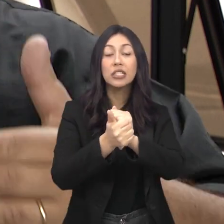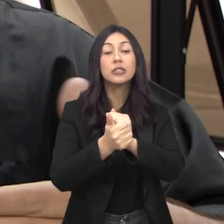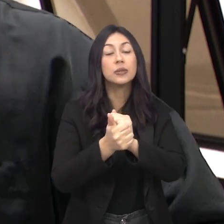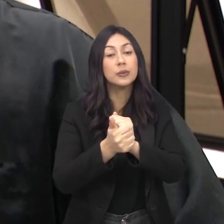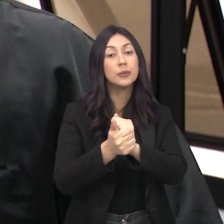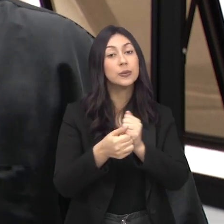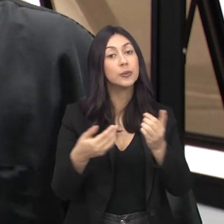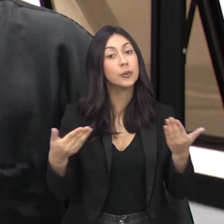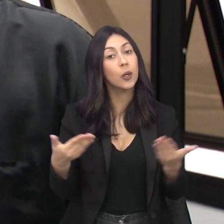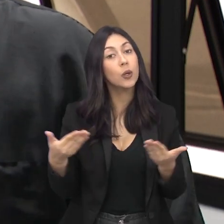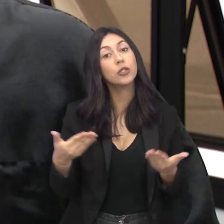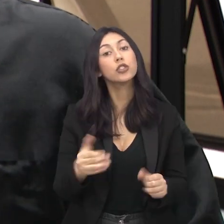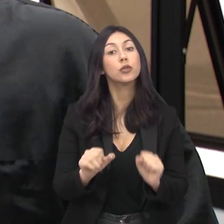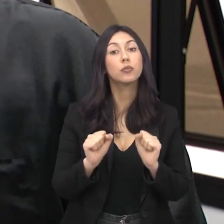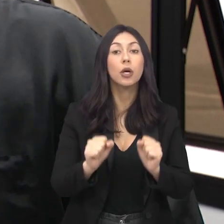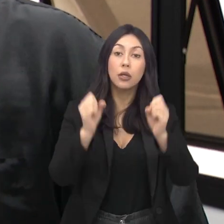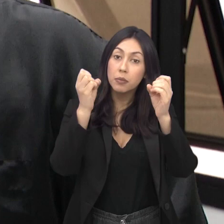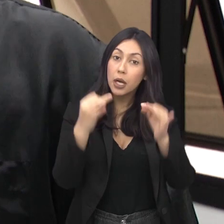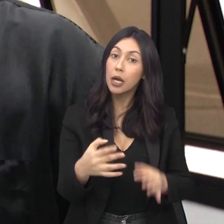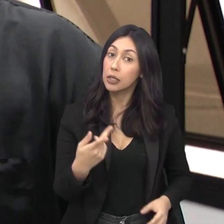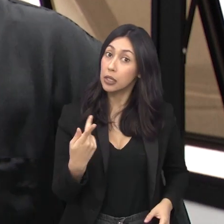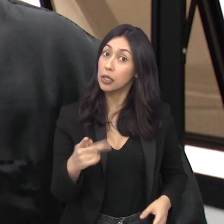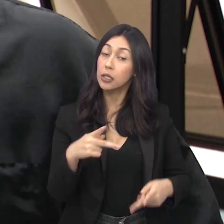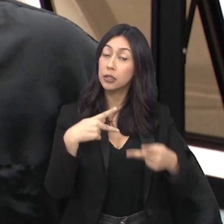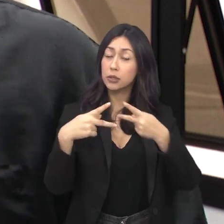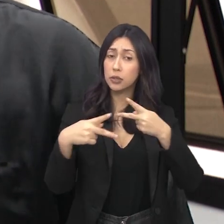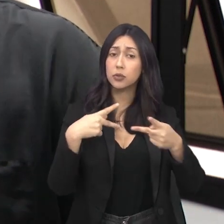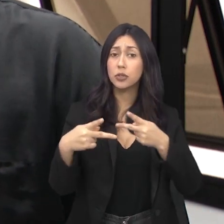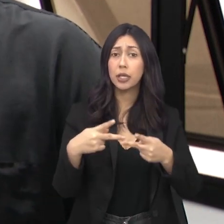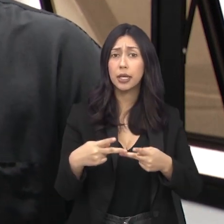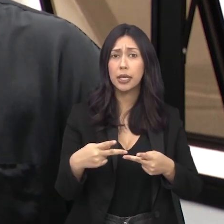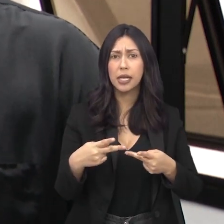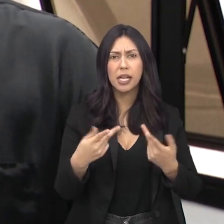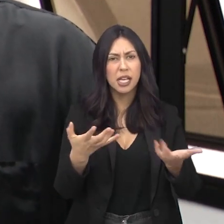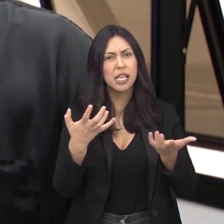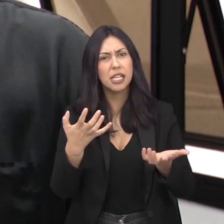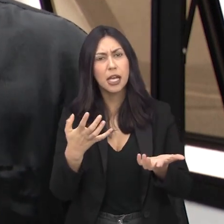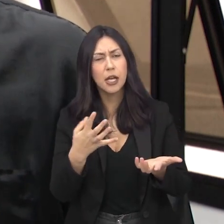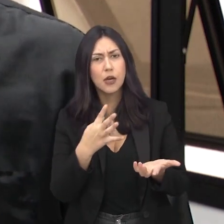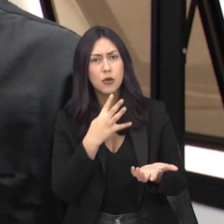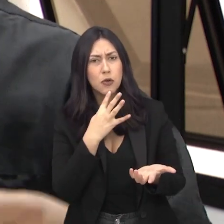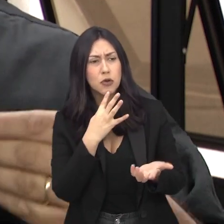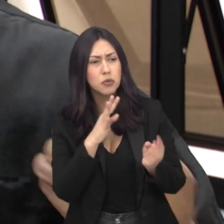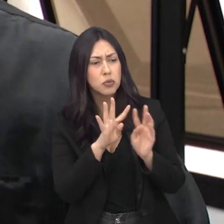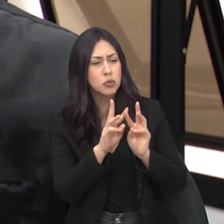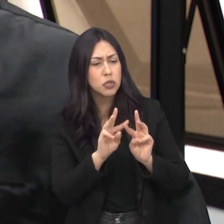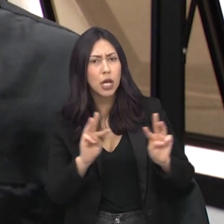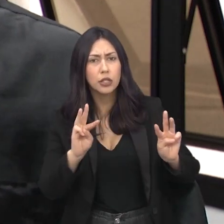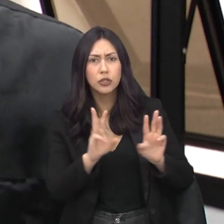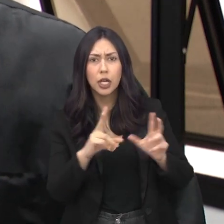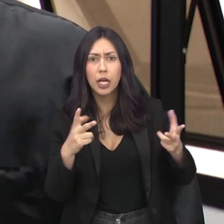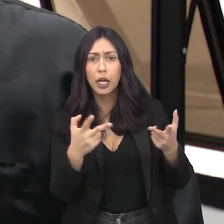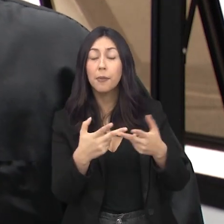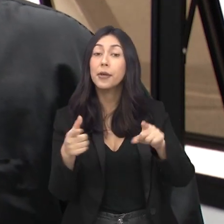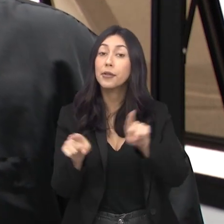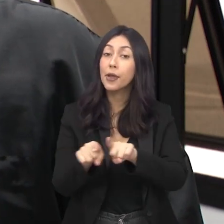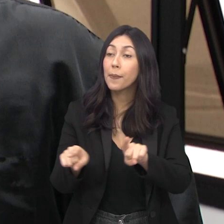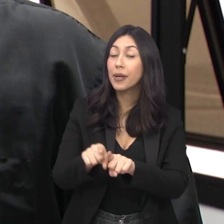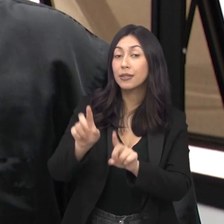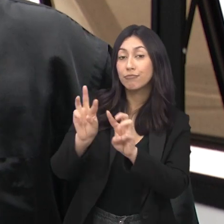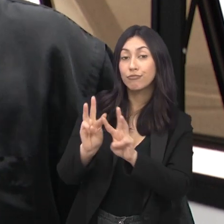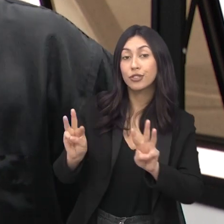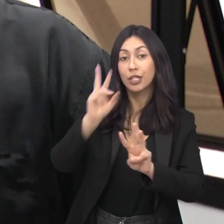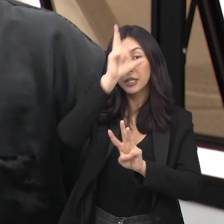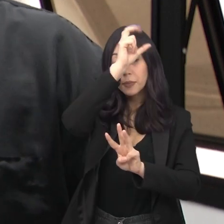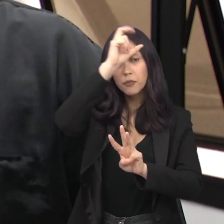se adequando à realidade e hoje a gente pode dizer que aqui no município de São José, por exemplo, se a gente quiser entrar tanto no site da Câmara quanto no